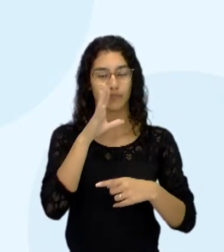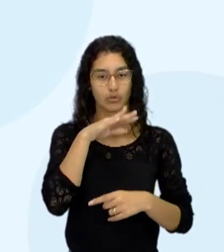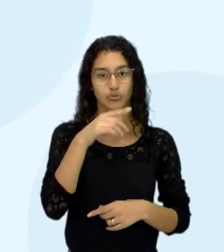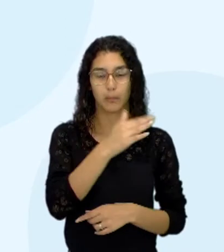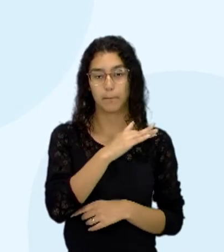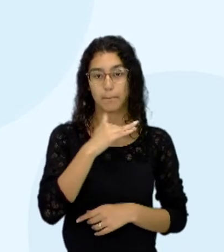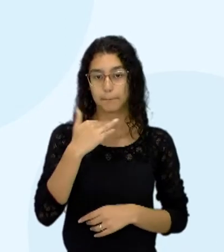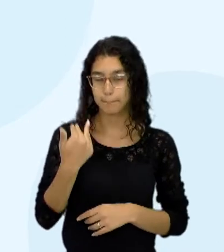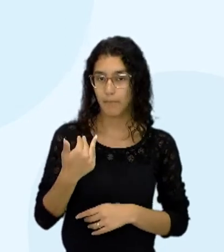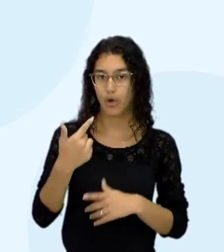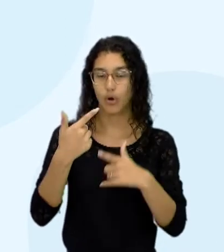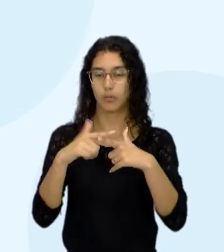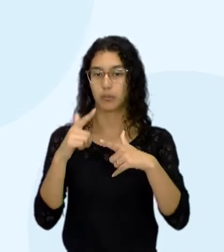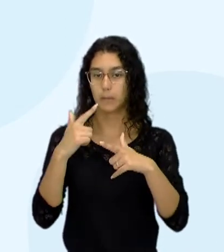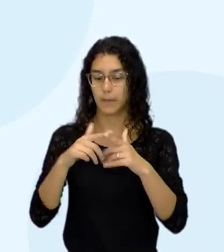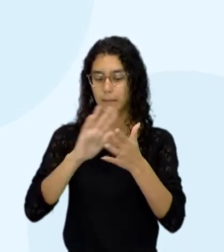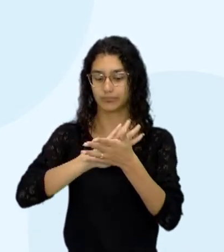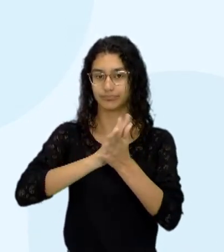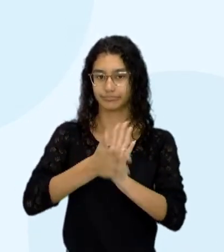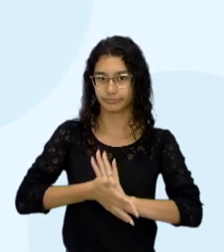falando de destruição,